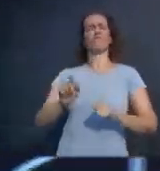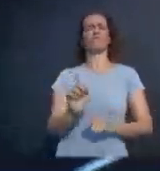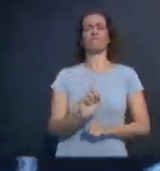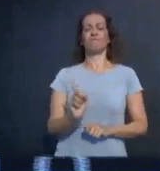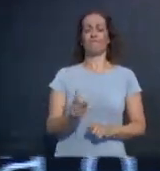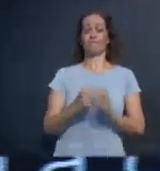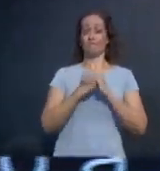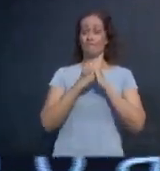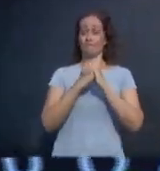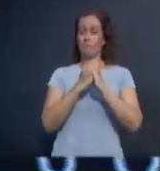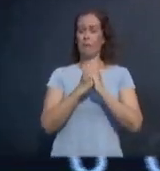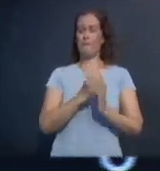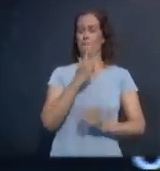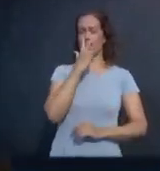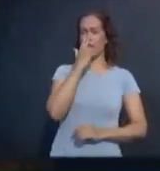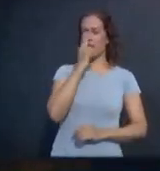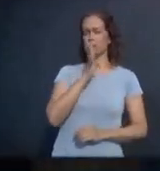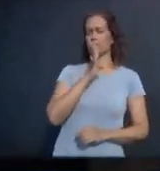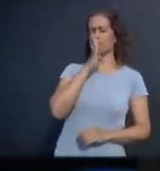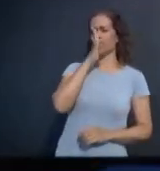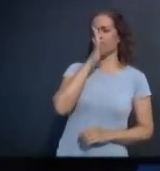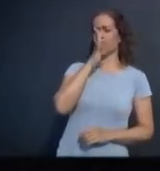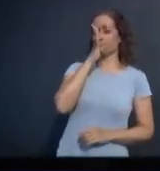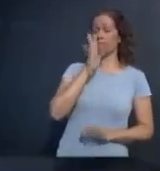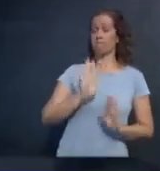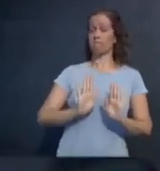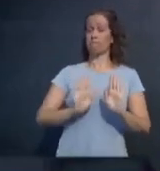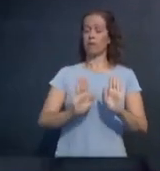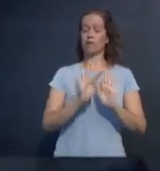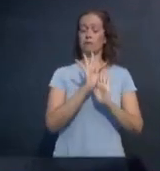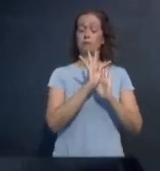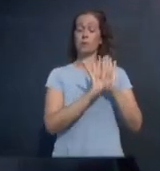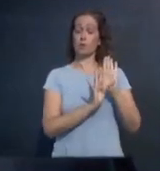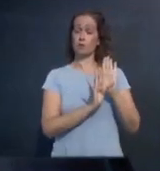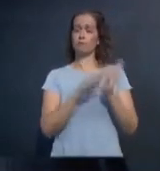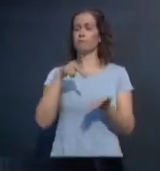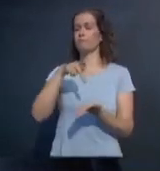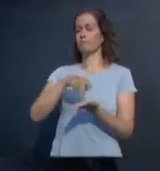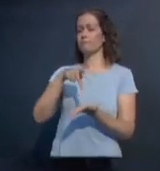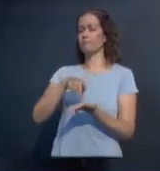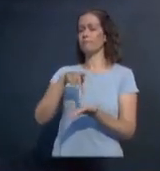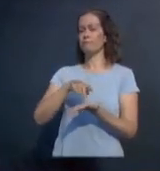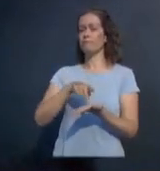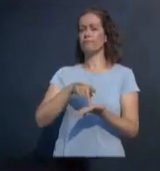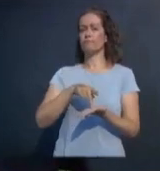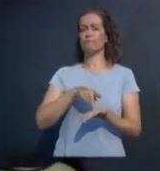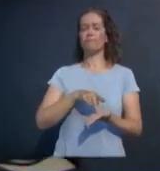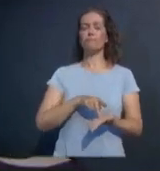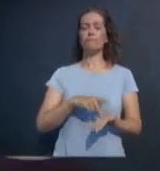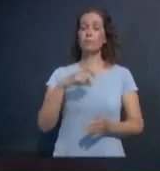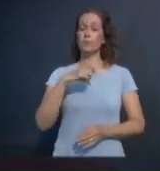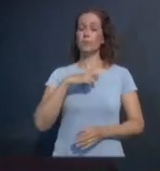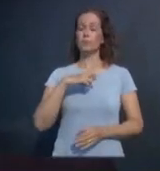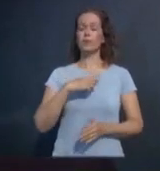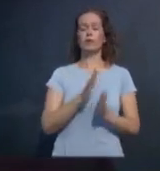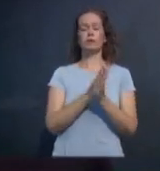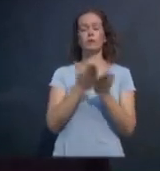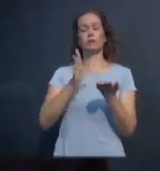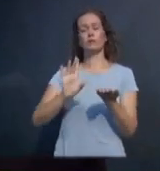é uma hipérbole isso, é um texto, é a verdade. Nós encontramos aqui na